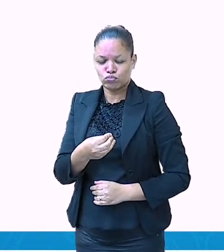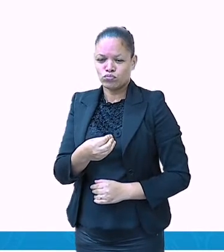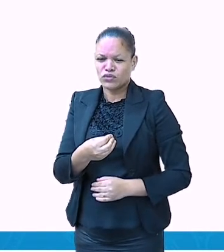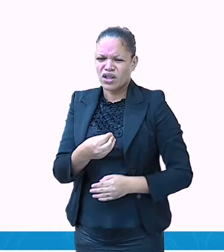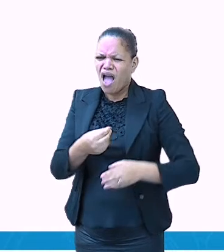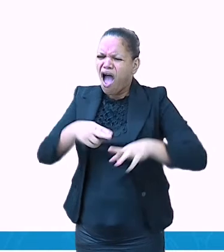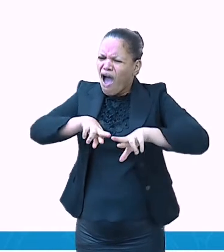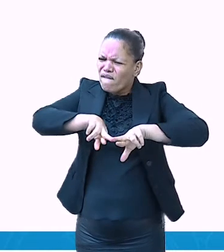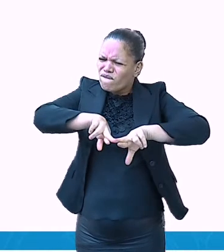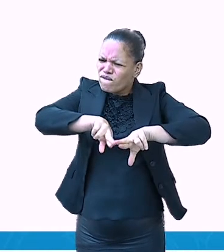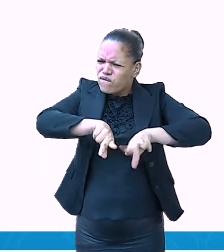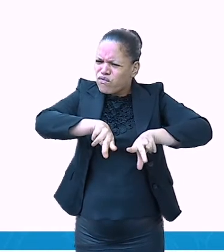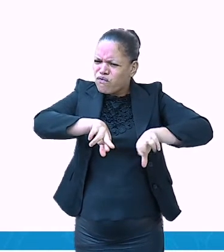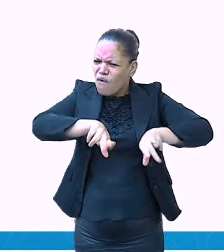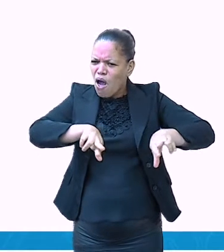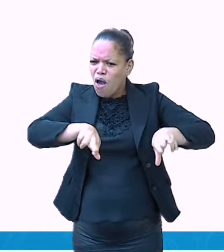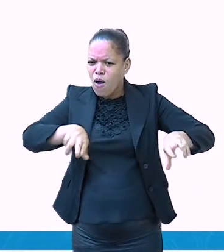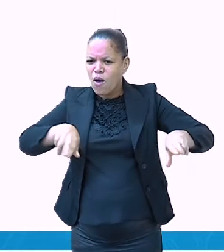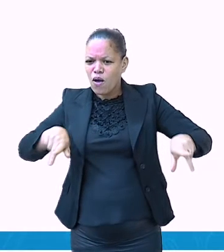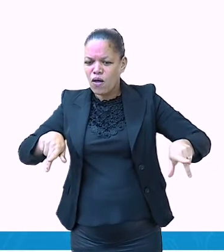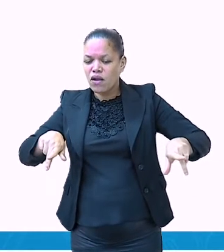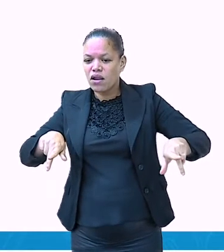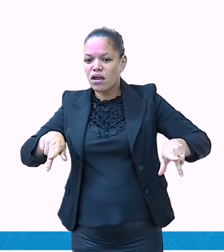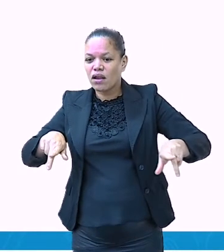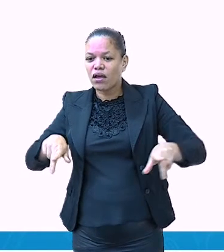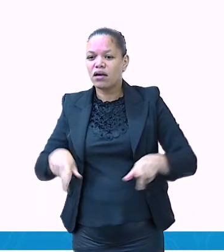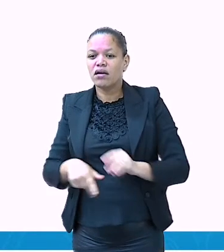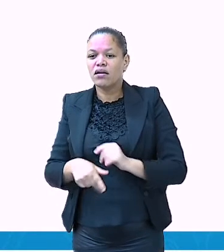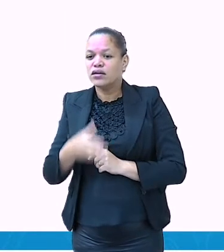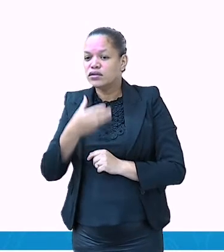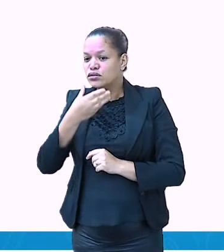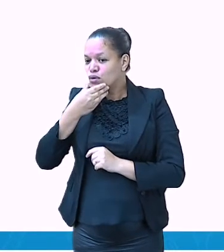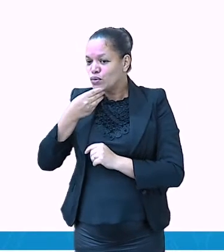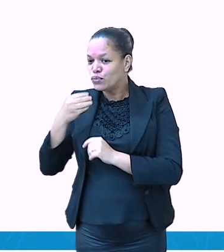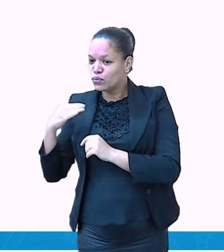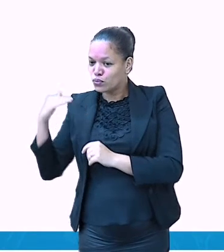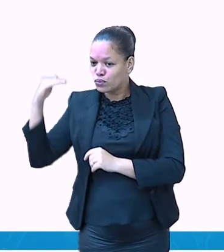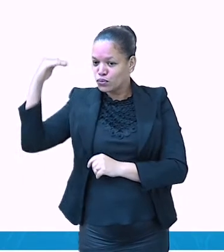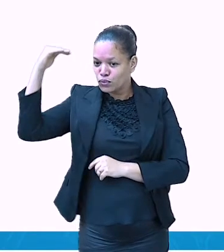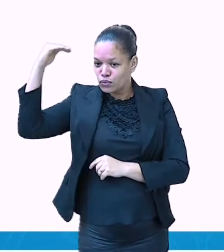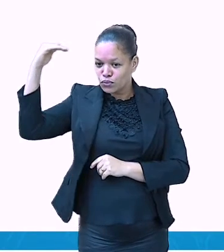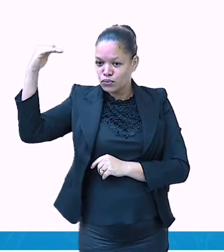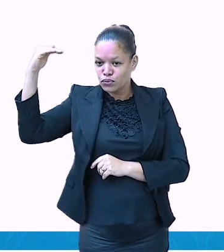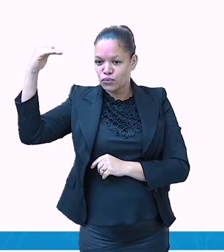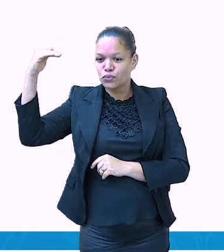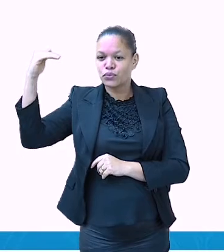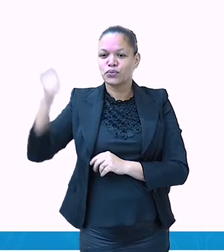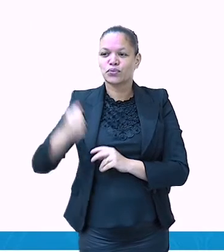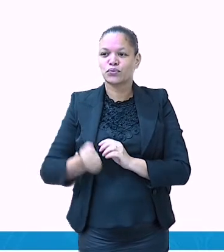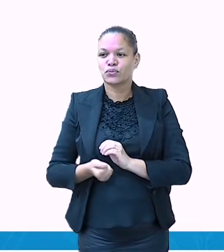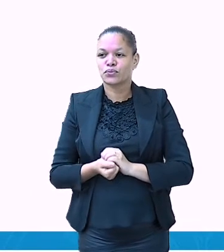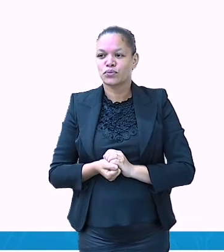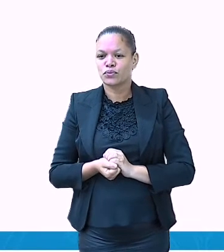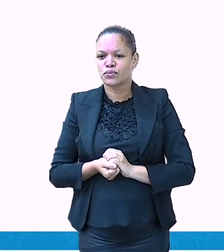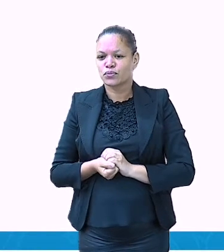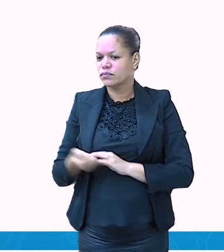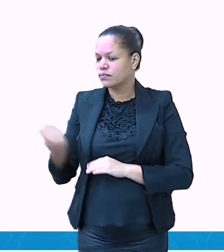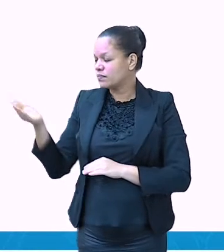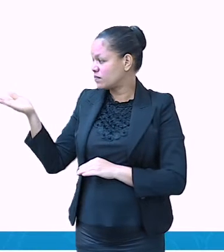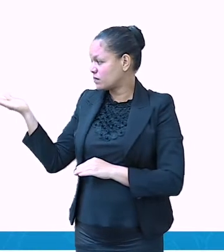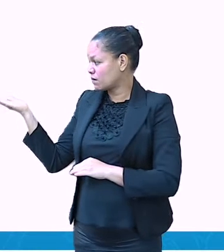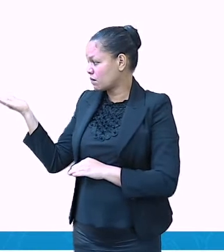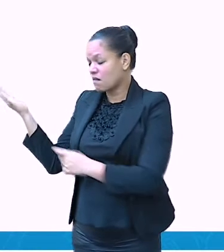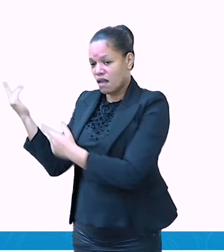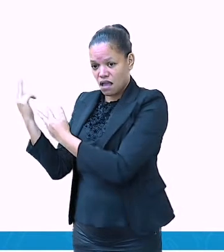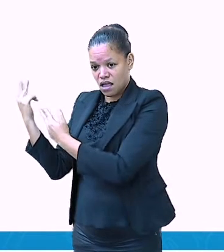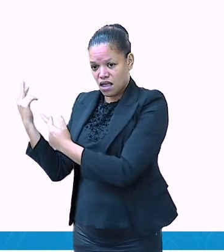processo todo aqui, ele sofre uma metamorfose, né? O adulto tá aqui e tá aqui o